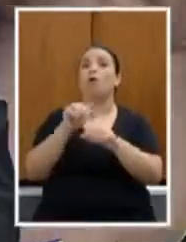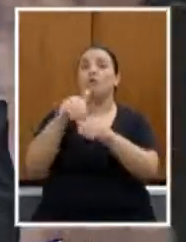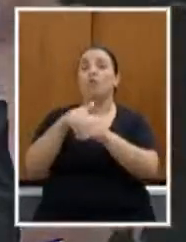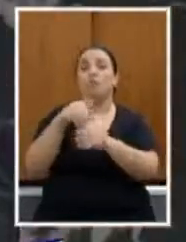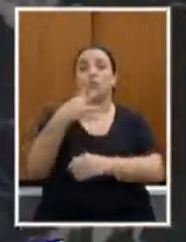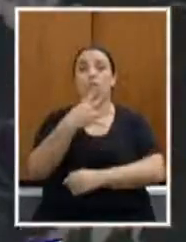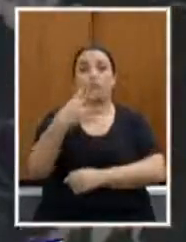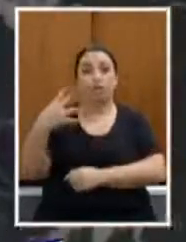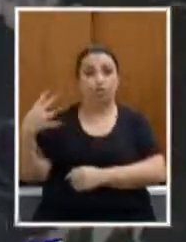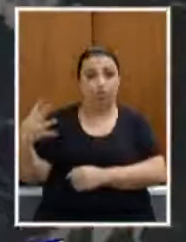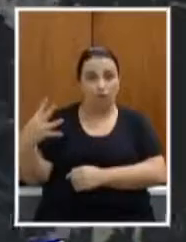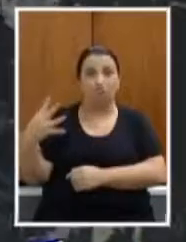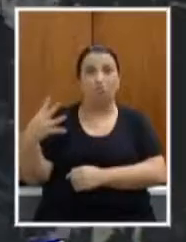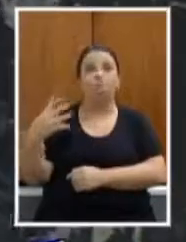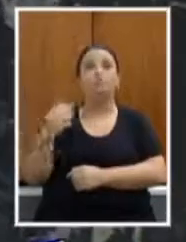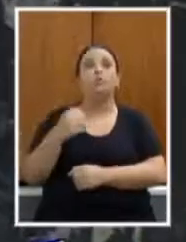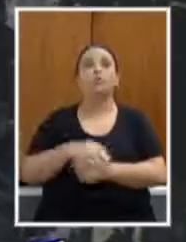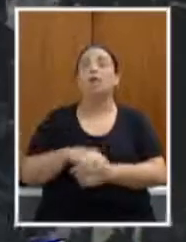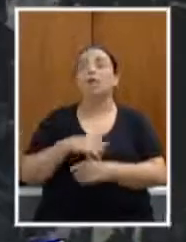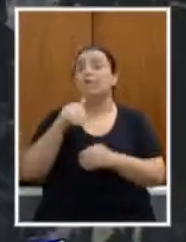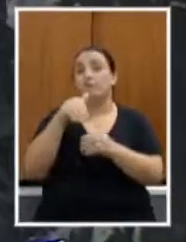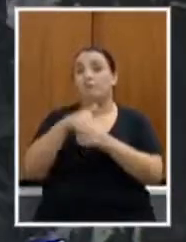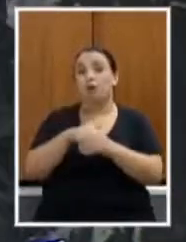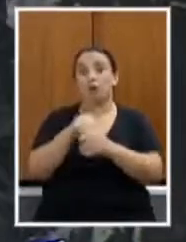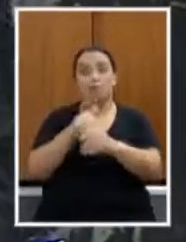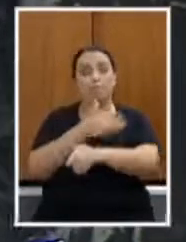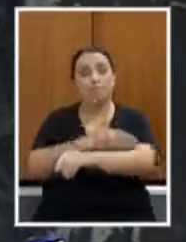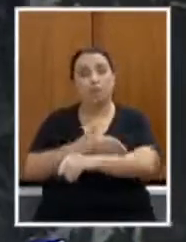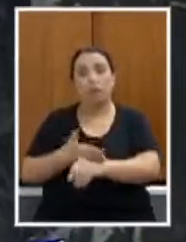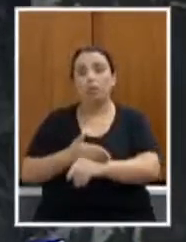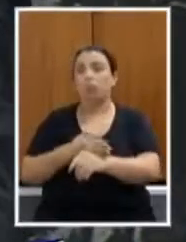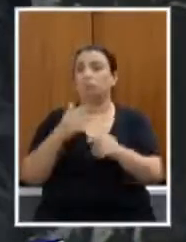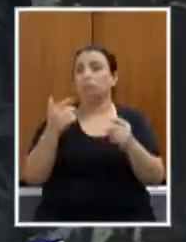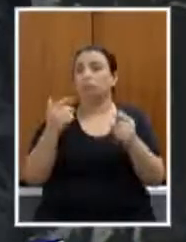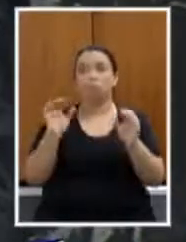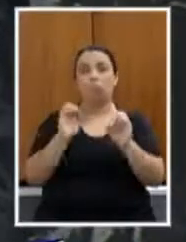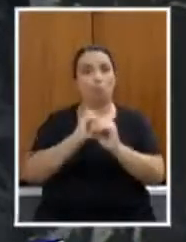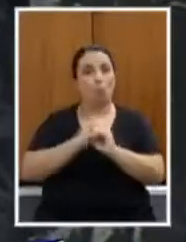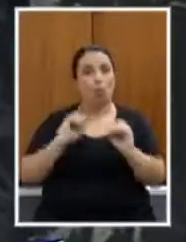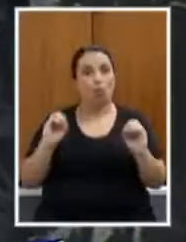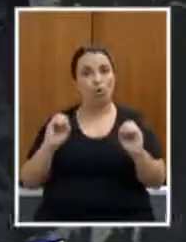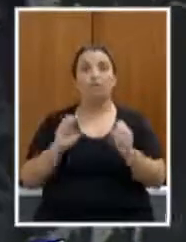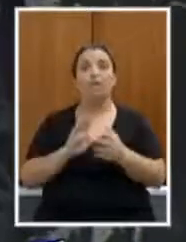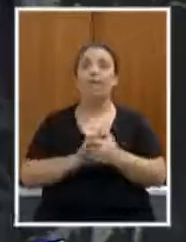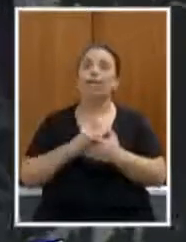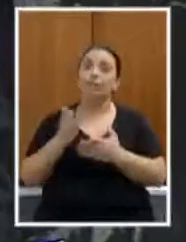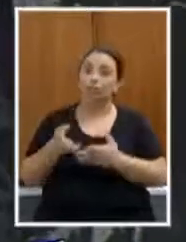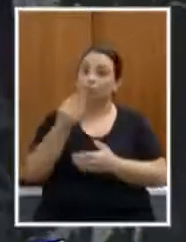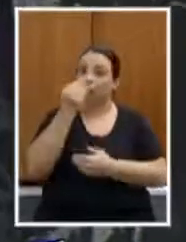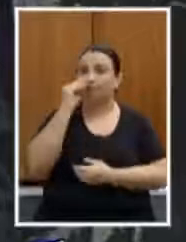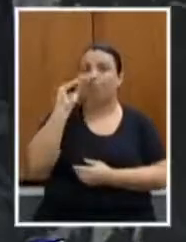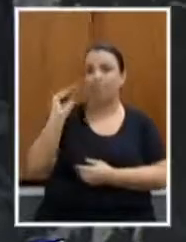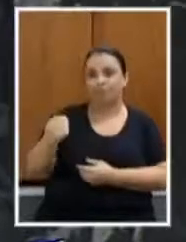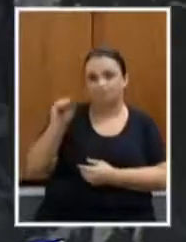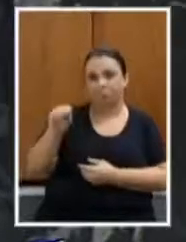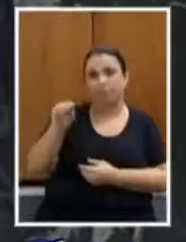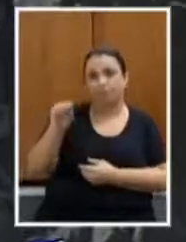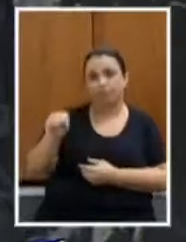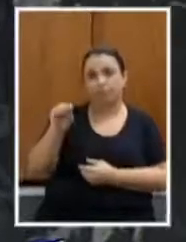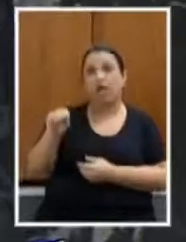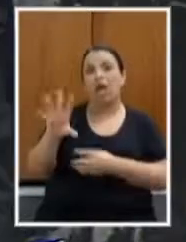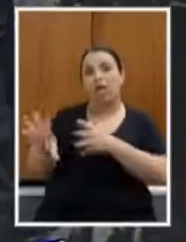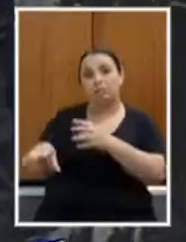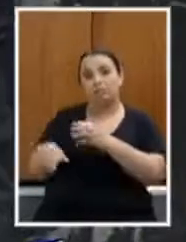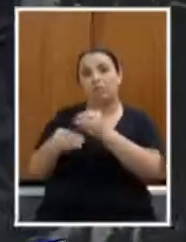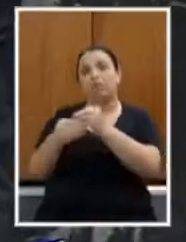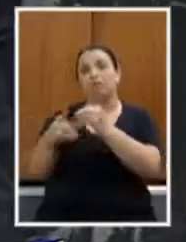44 senhoras e senhores deputados. Não houve voto em branco, portanto, estão rejeitadas as